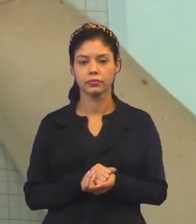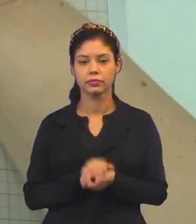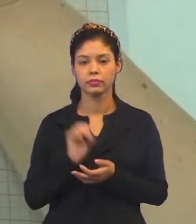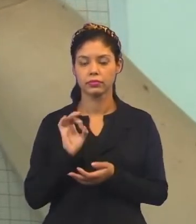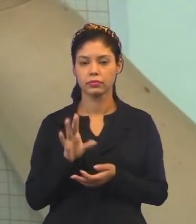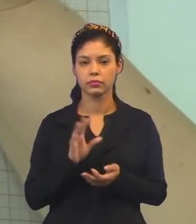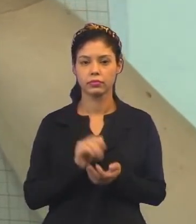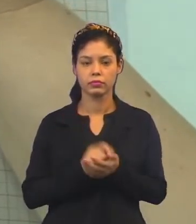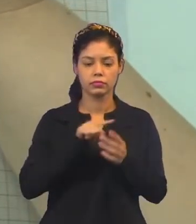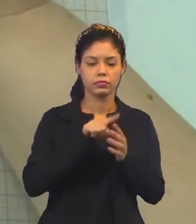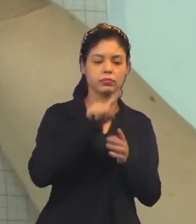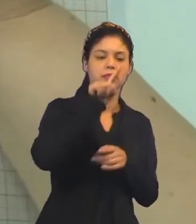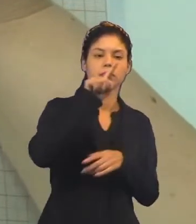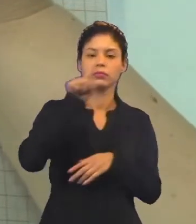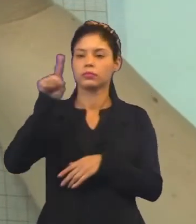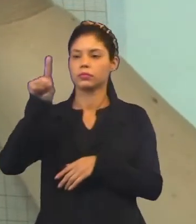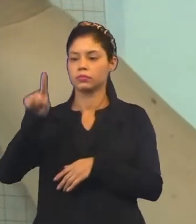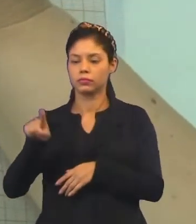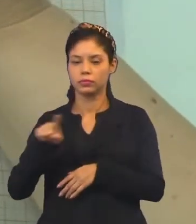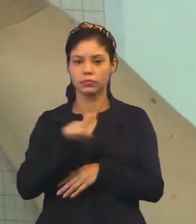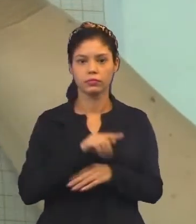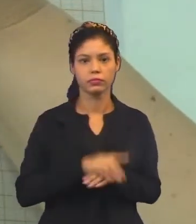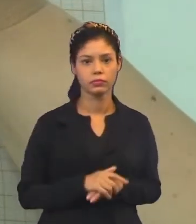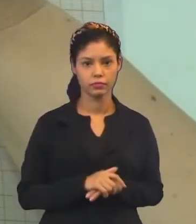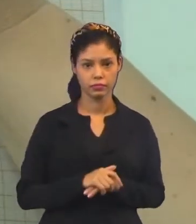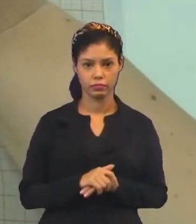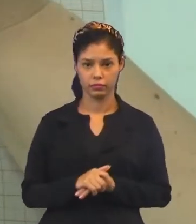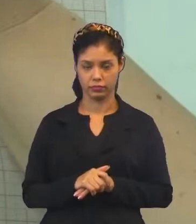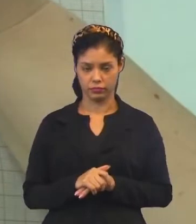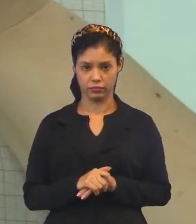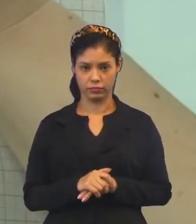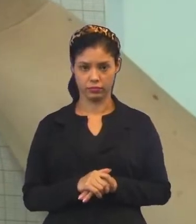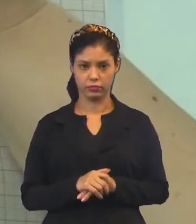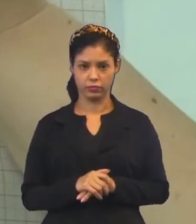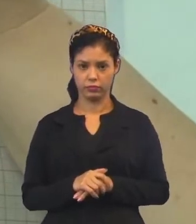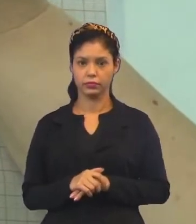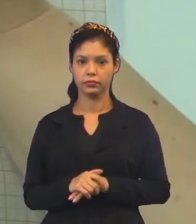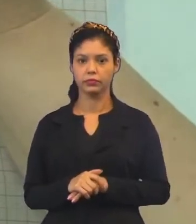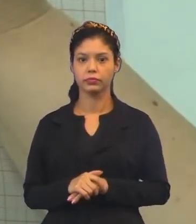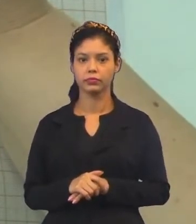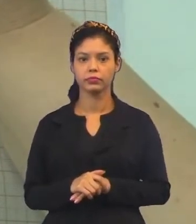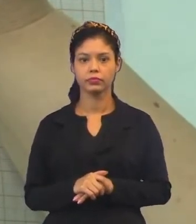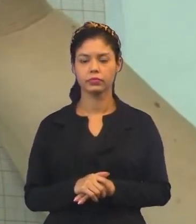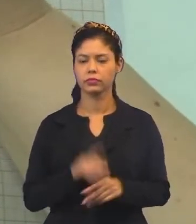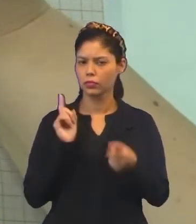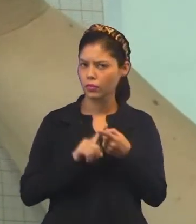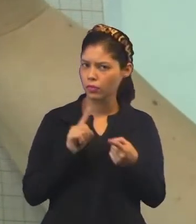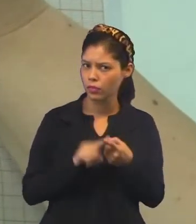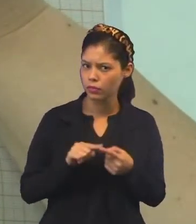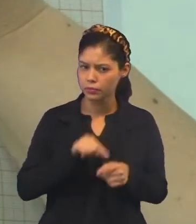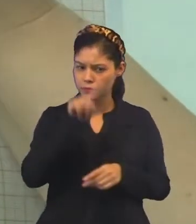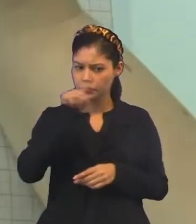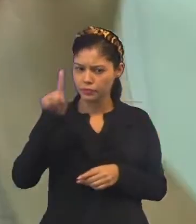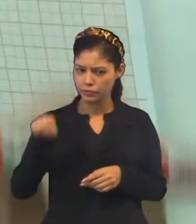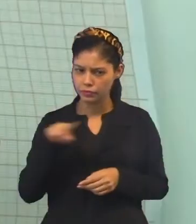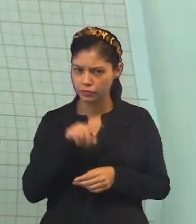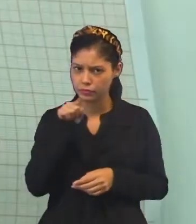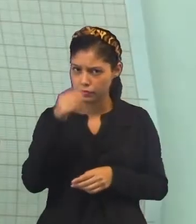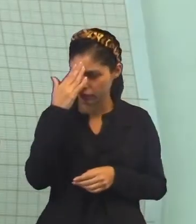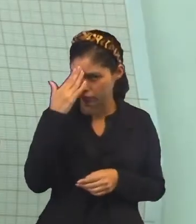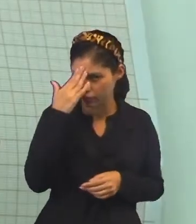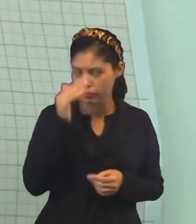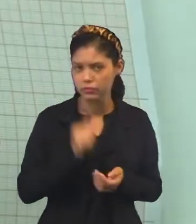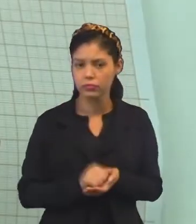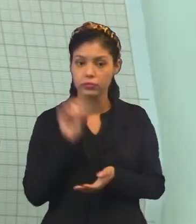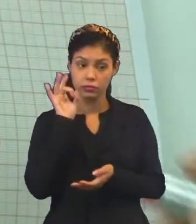Somente o contorno. Perímetro está se referindo ao contorno. Por que eu estou contornando? Para você